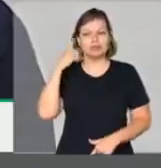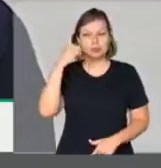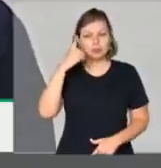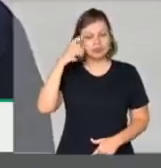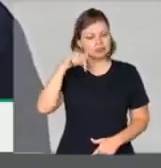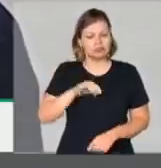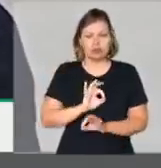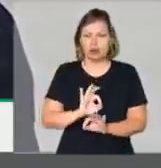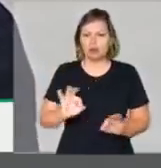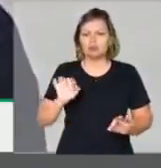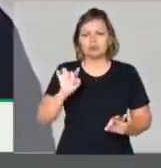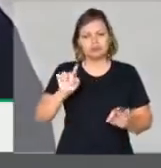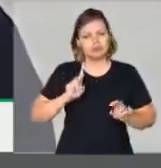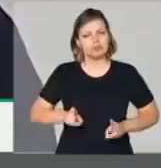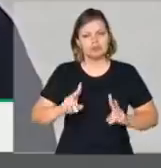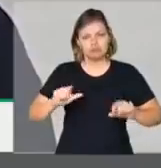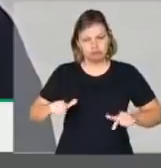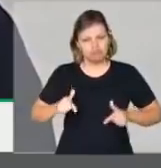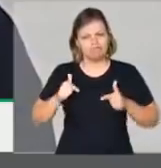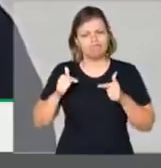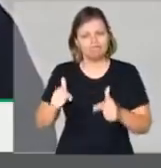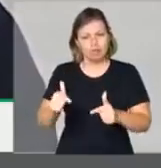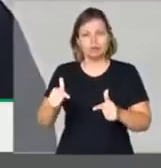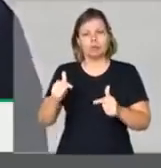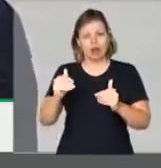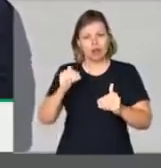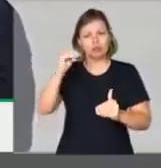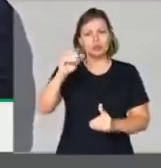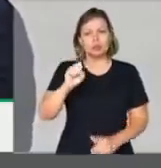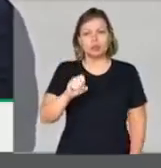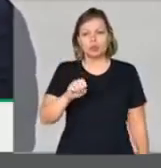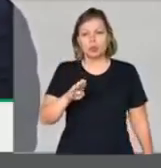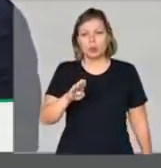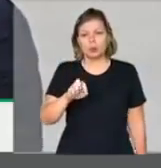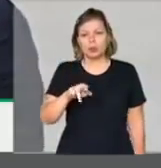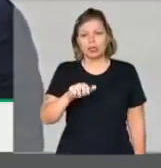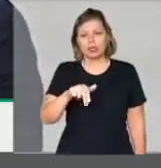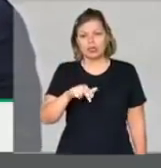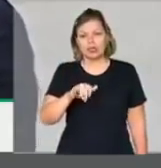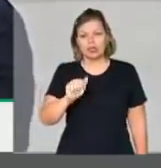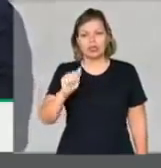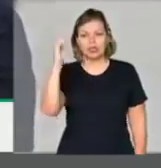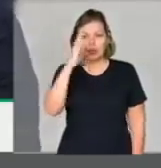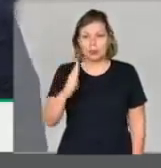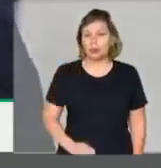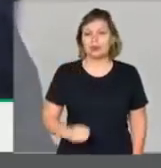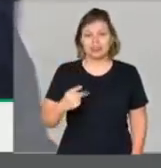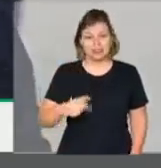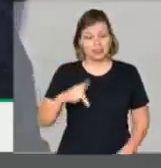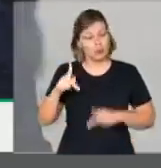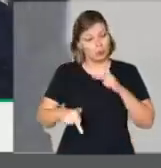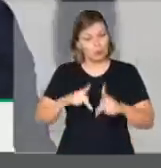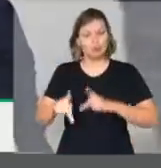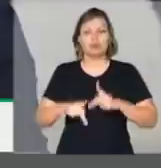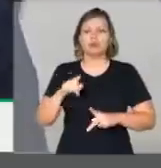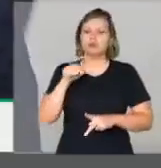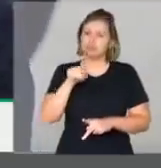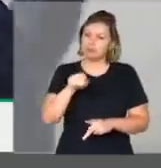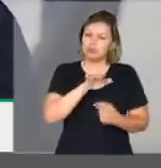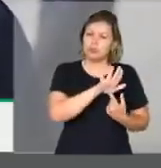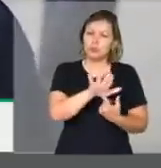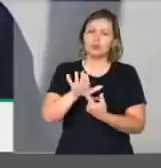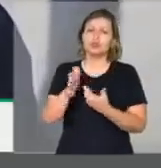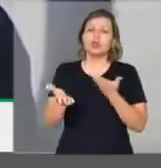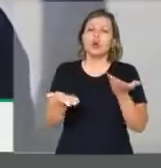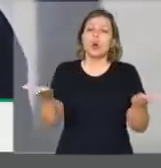da soberania nacional e do povo brasileiro, e que tem pontuado no dia de hoje tanto que representa de